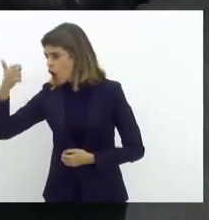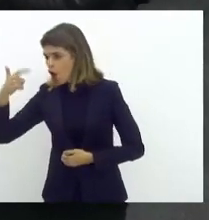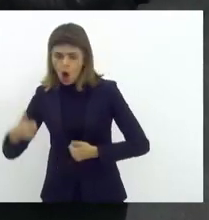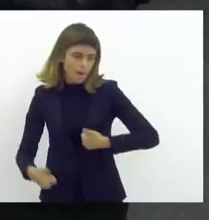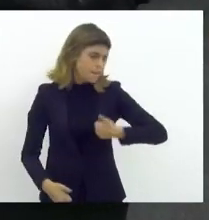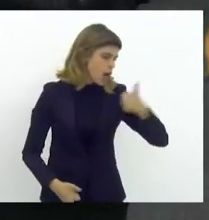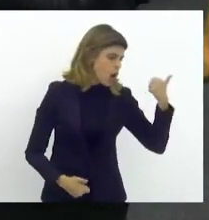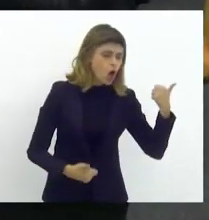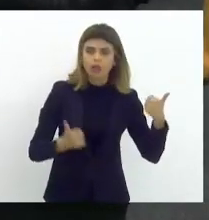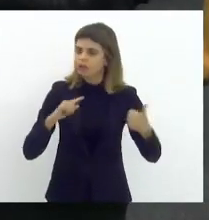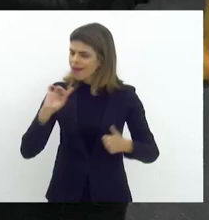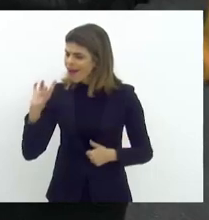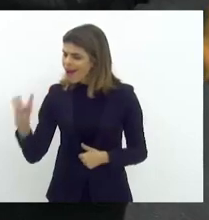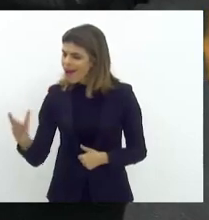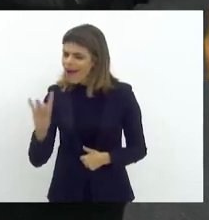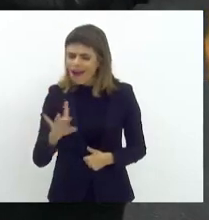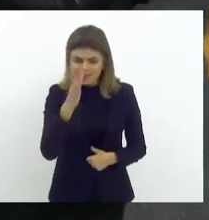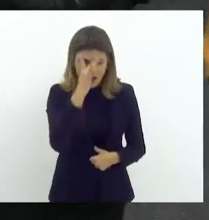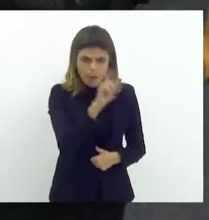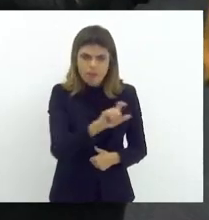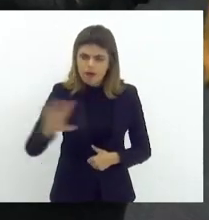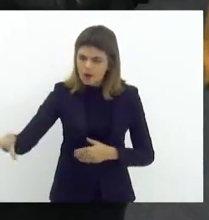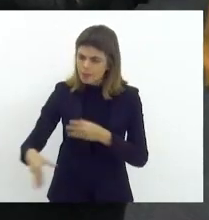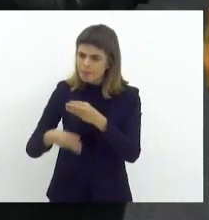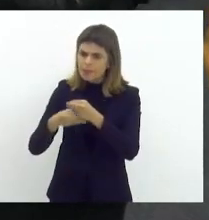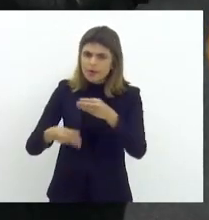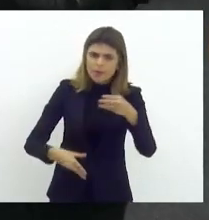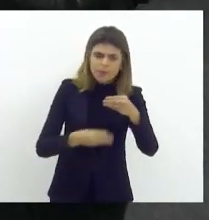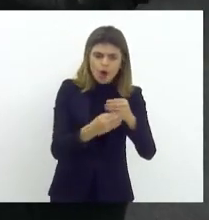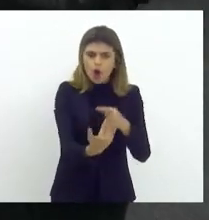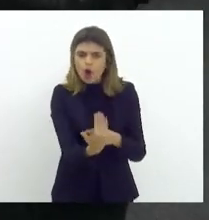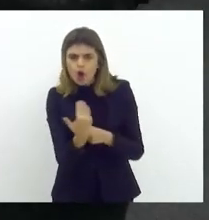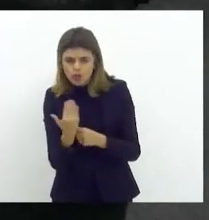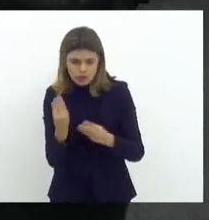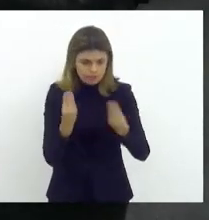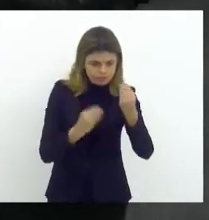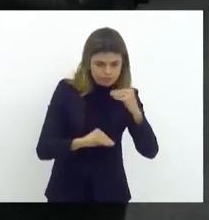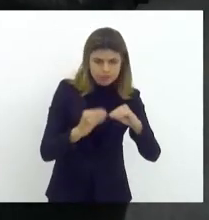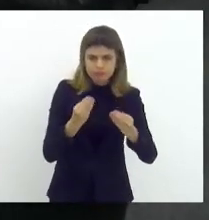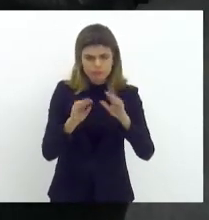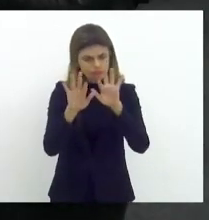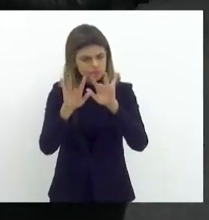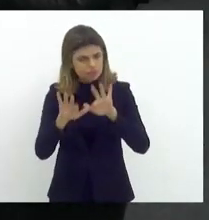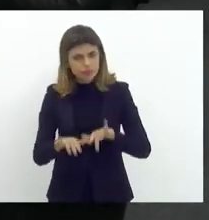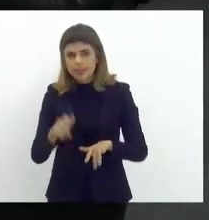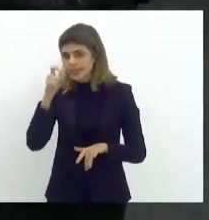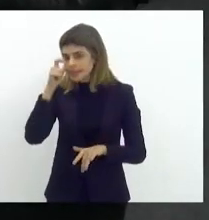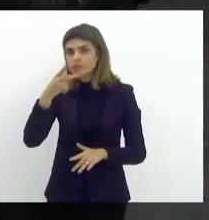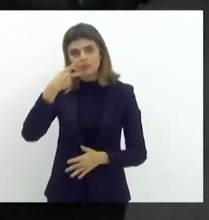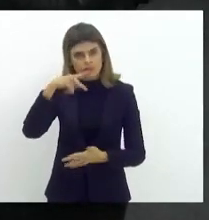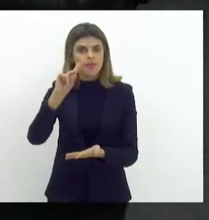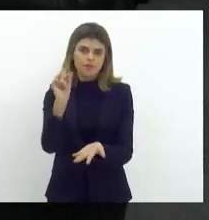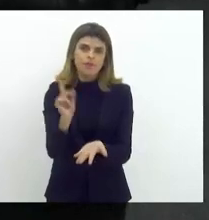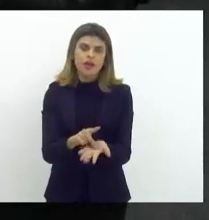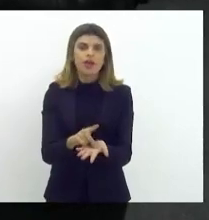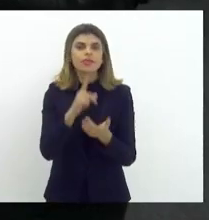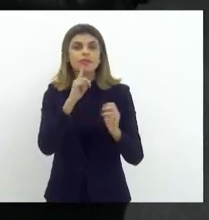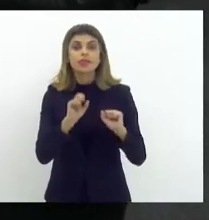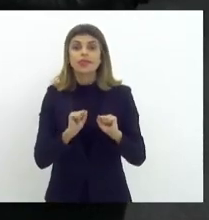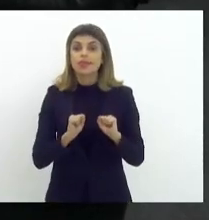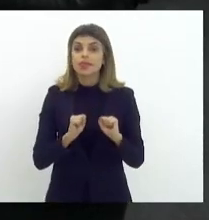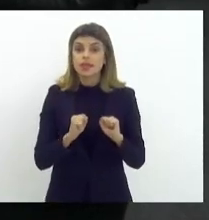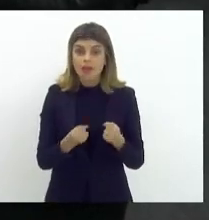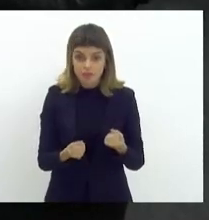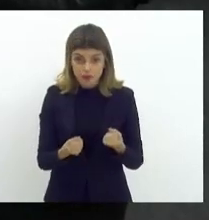cada um deu a sua contribuição cada um deu o seu o seu interesse tornou seu interesse verdadeiro ao defendemos